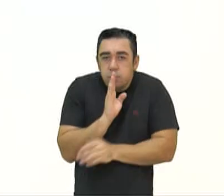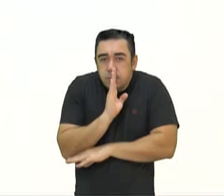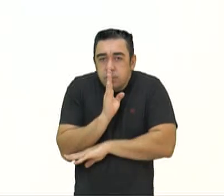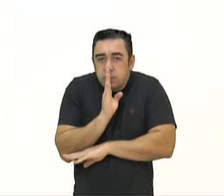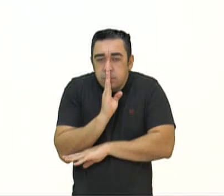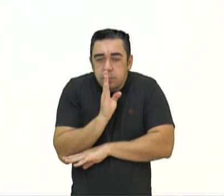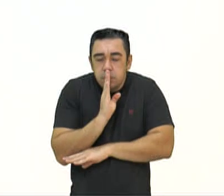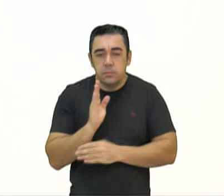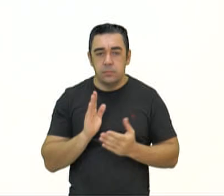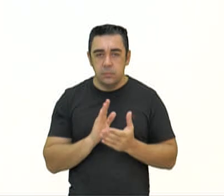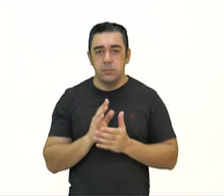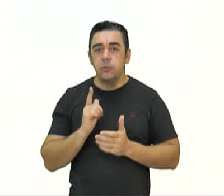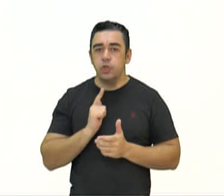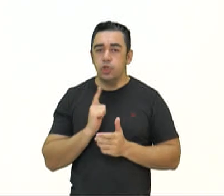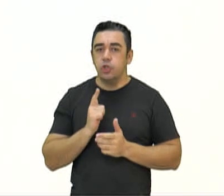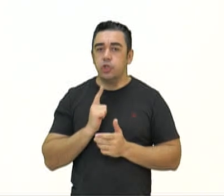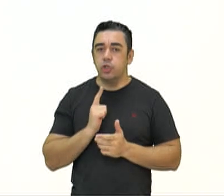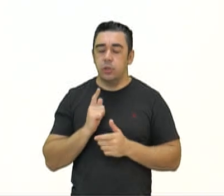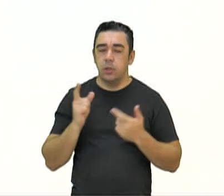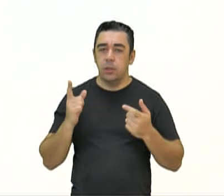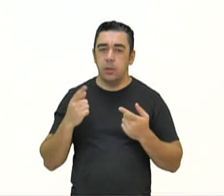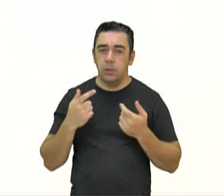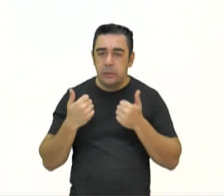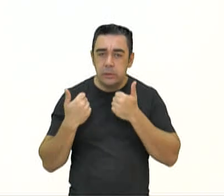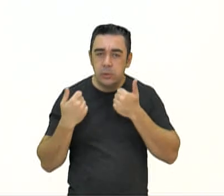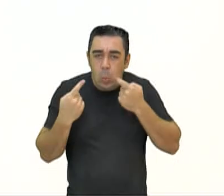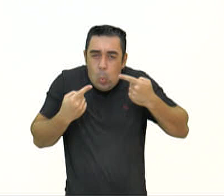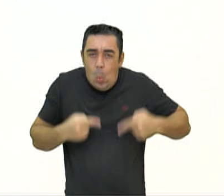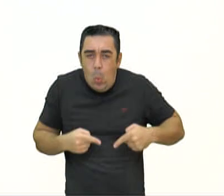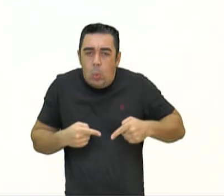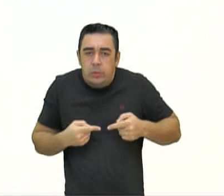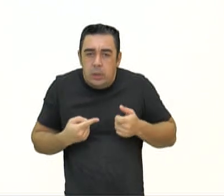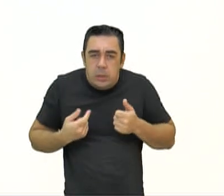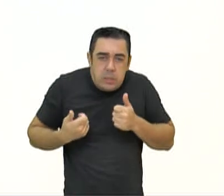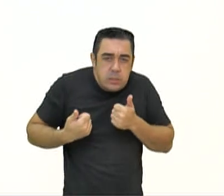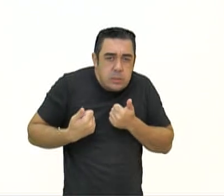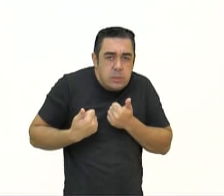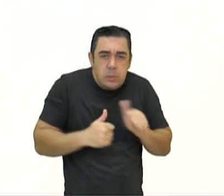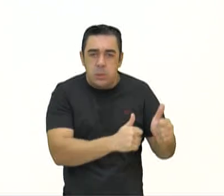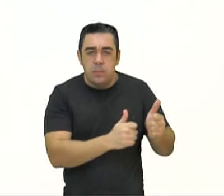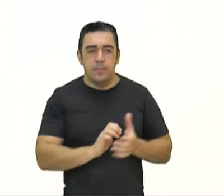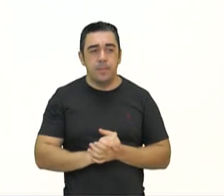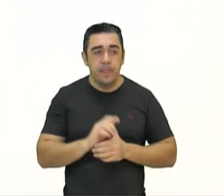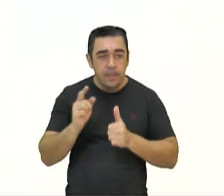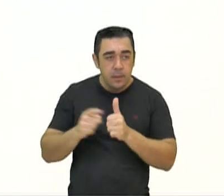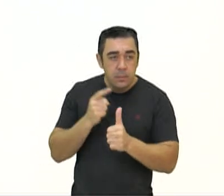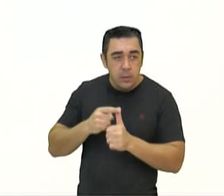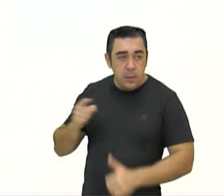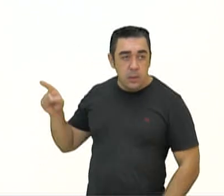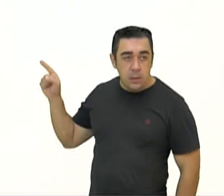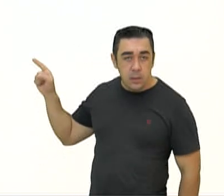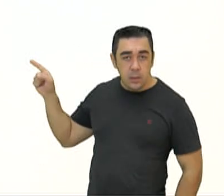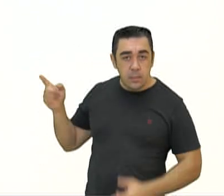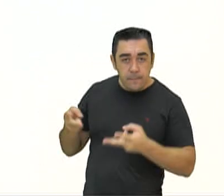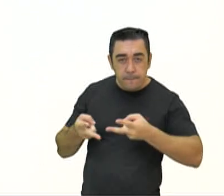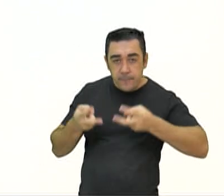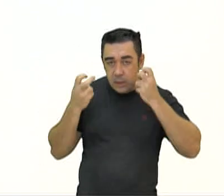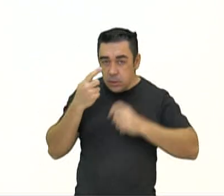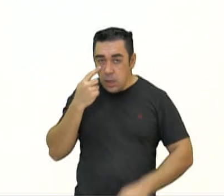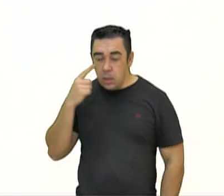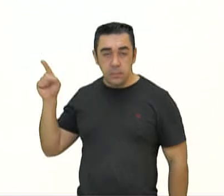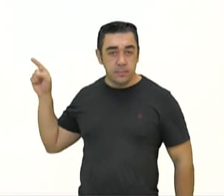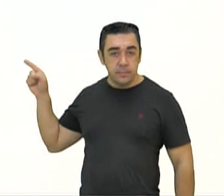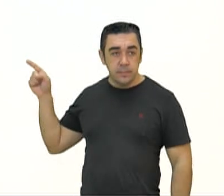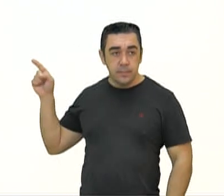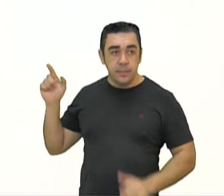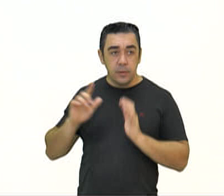mesmo, era castigo, eles eram perseguidos. Tenho aqui as primeiras representações como vocês podem perceber, a figura aqui